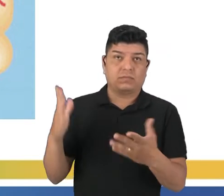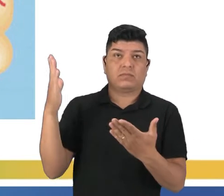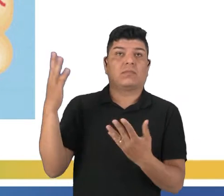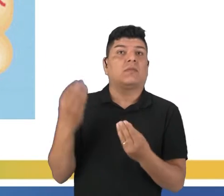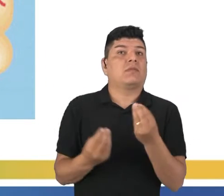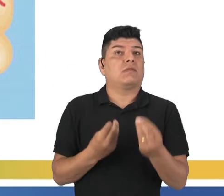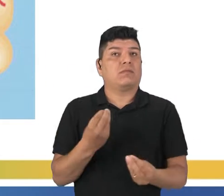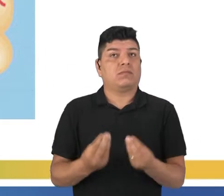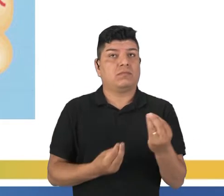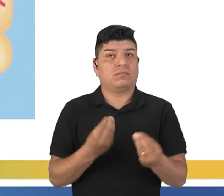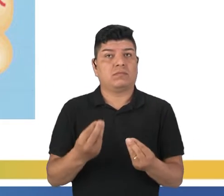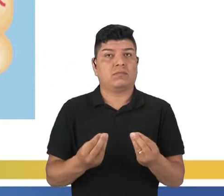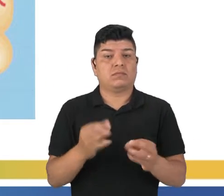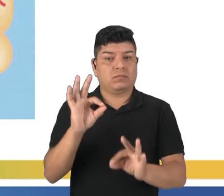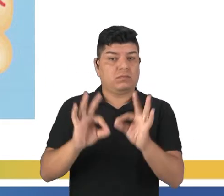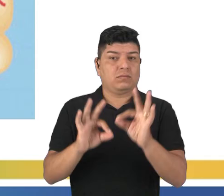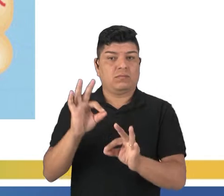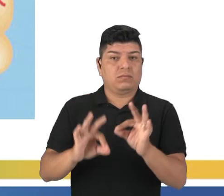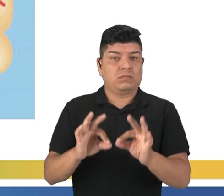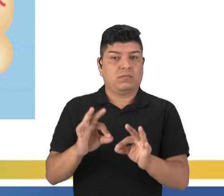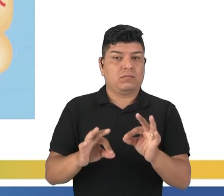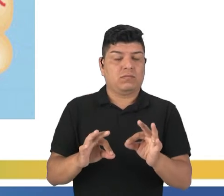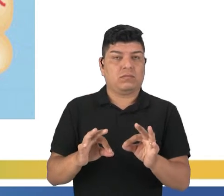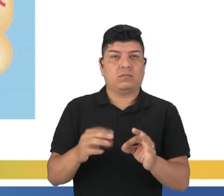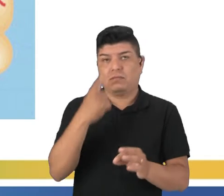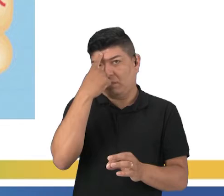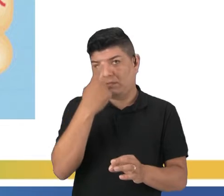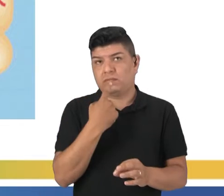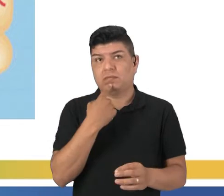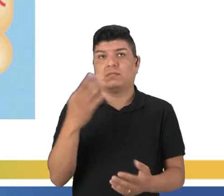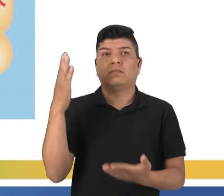ele seria modelado em 3D e como